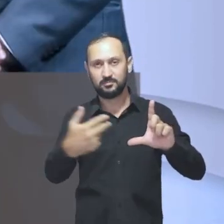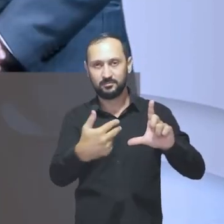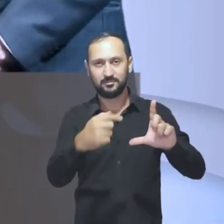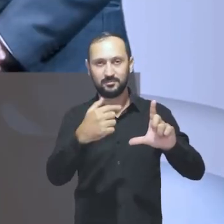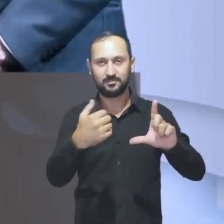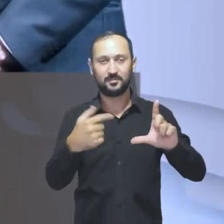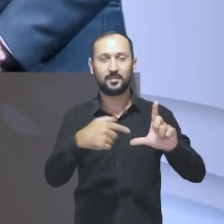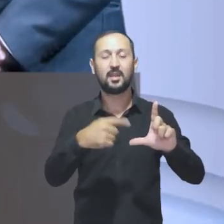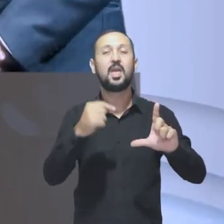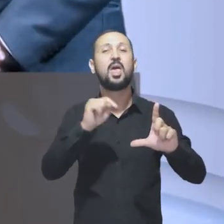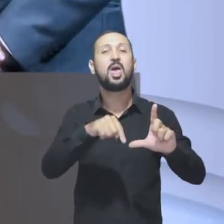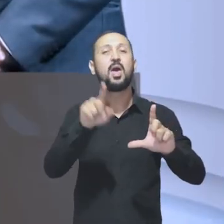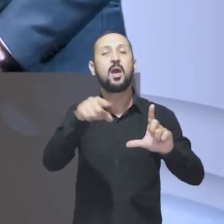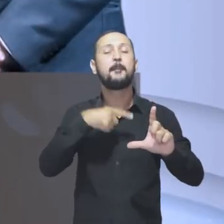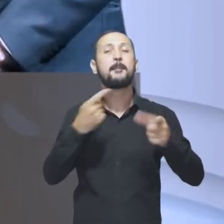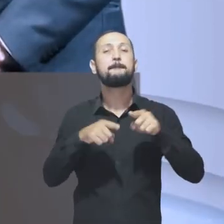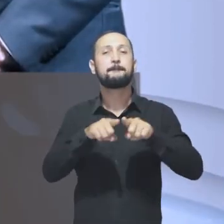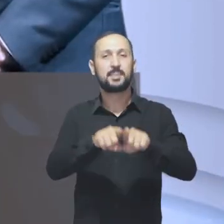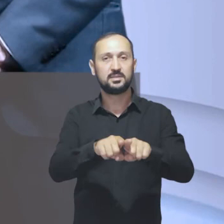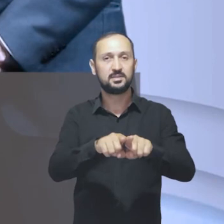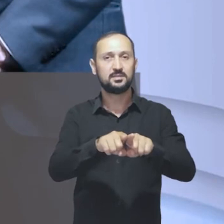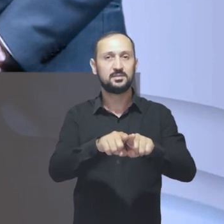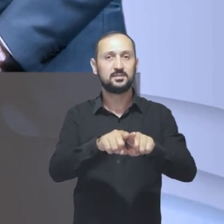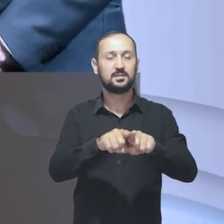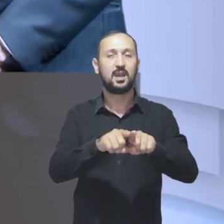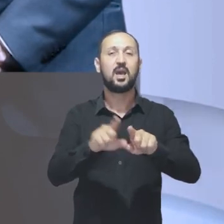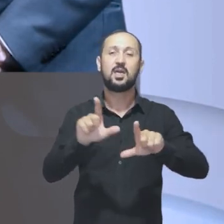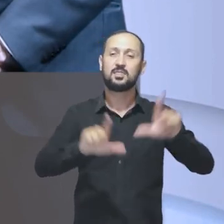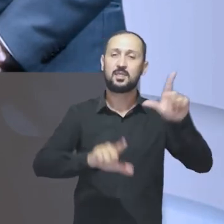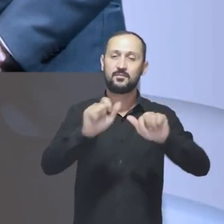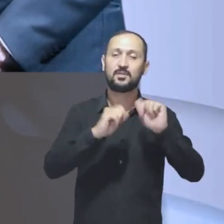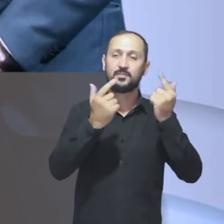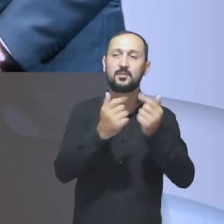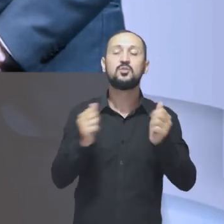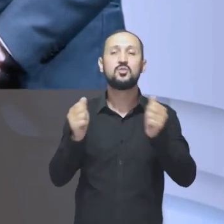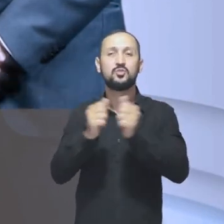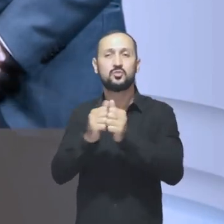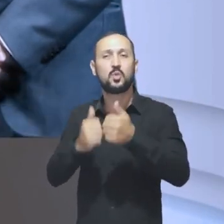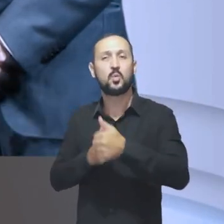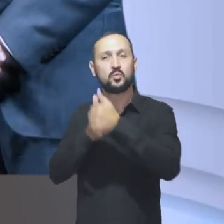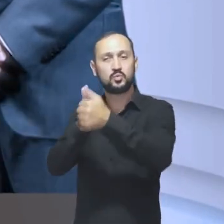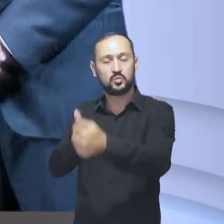uma parceria entre a TV Alemes e a Consultoria Legislativa